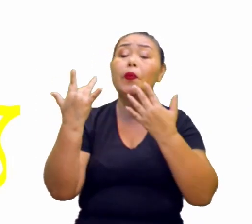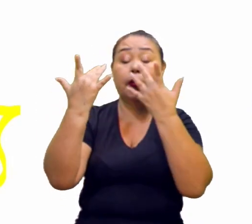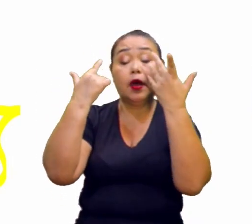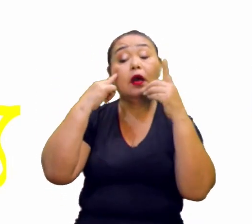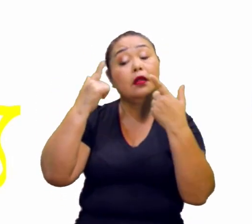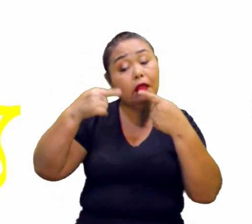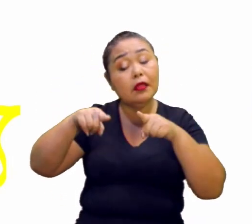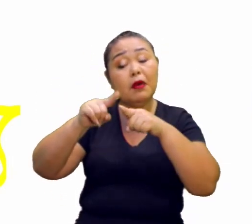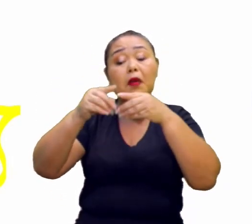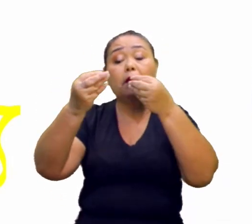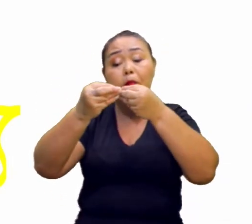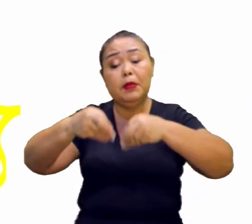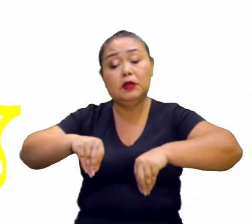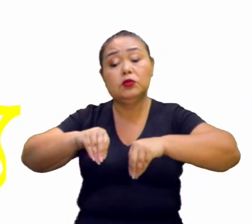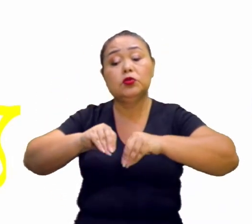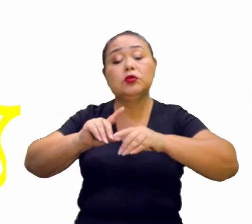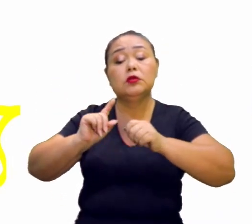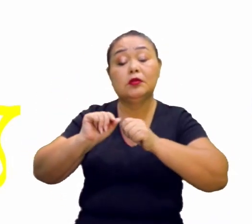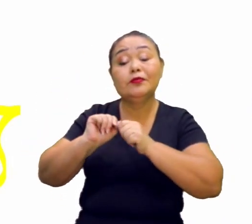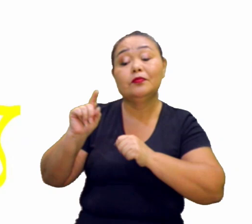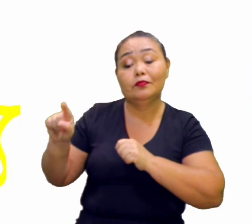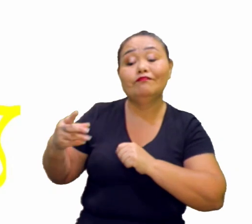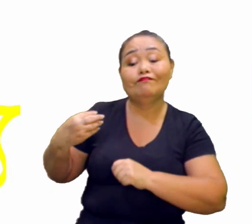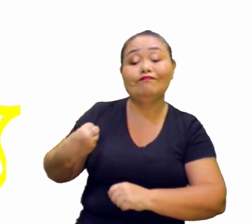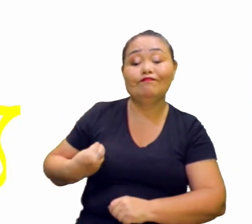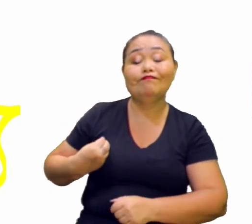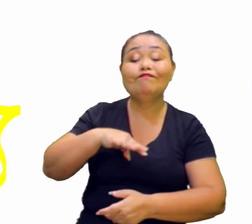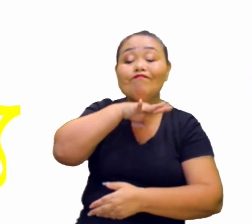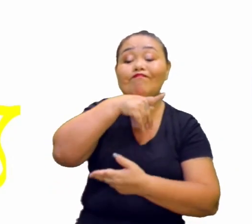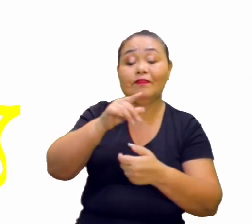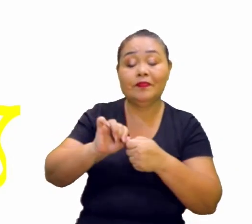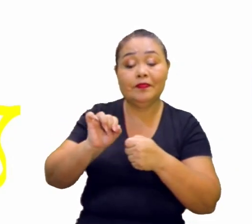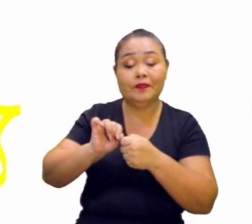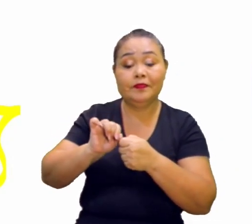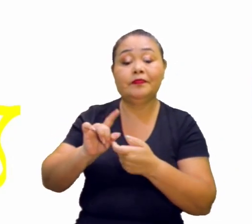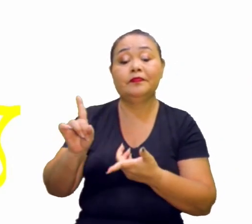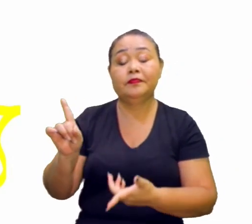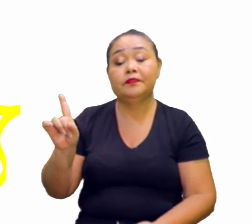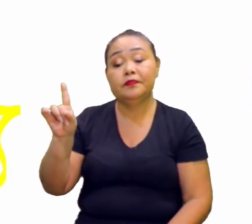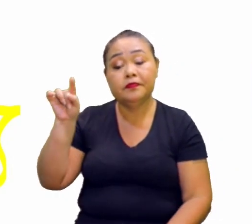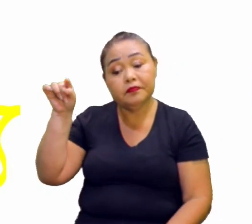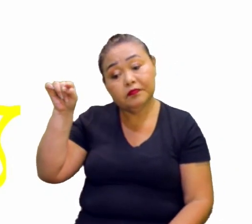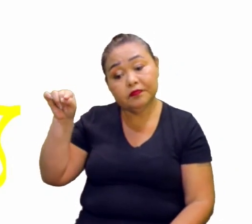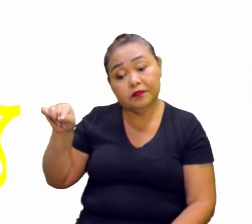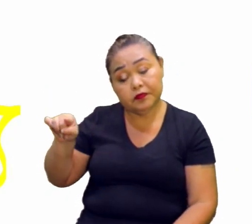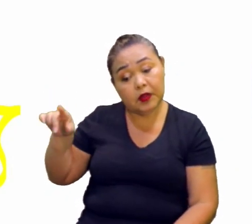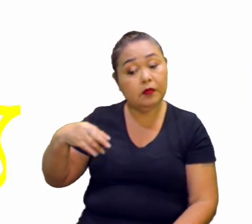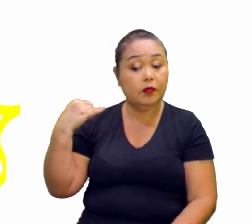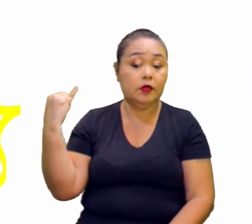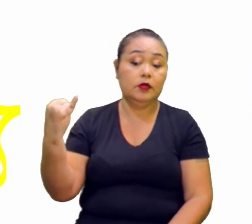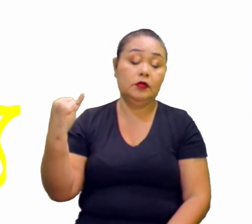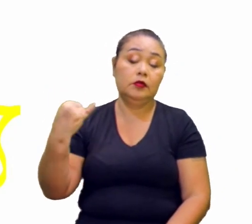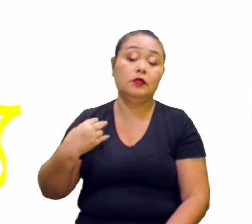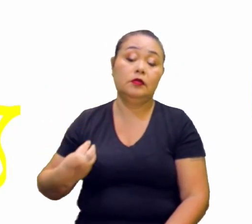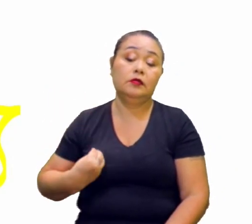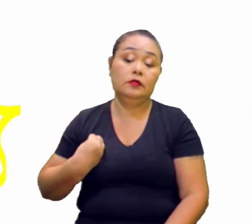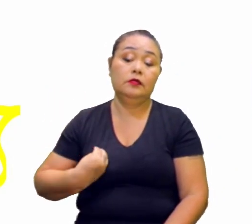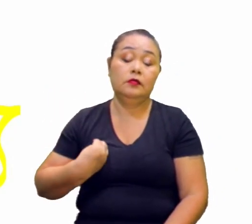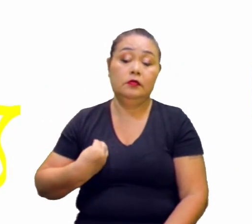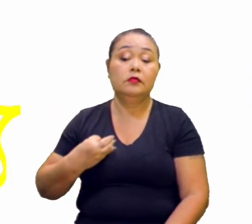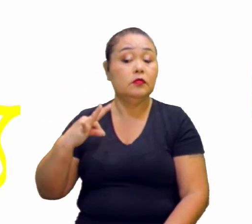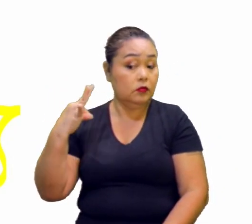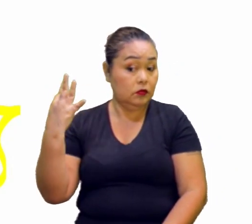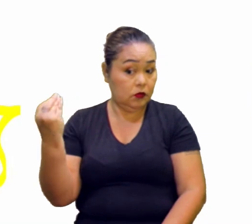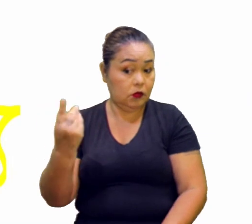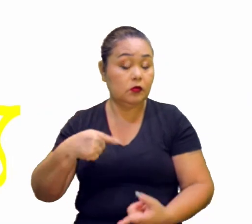acaba prejudicando, e esses anfíbios são chamados de bioindicadores, né? Então, eles são importantes aí estar presente, assim como todos os